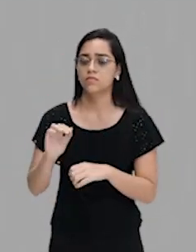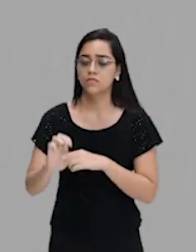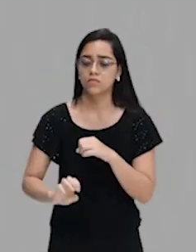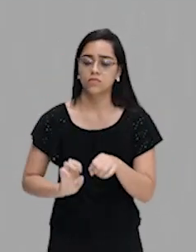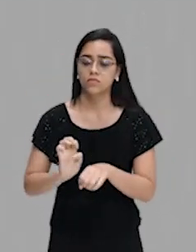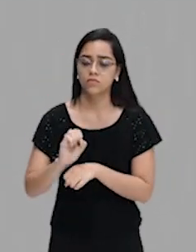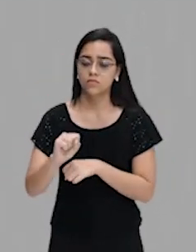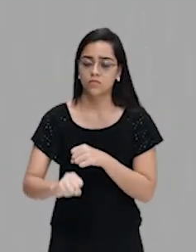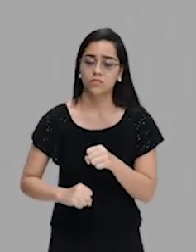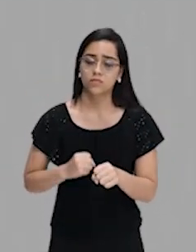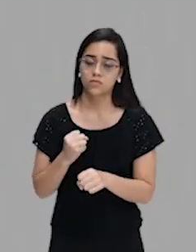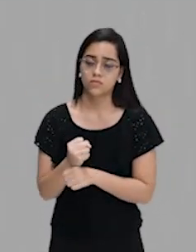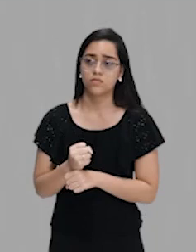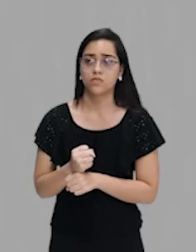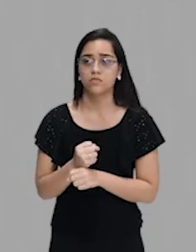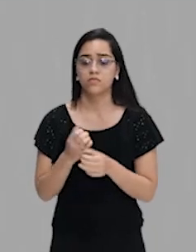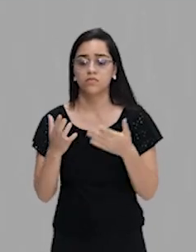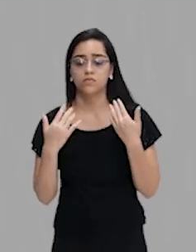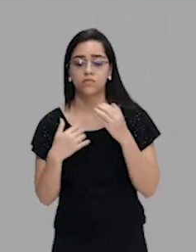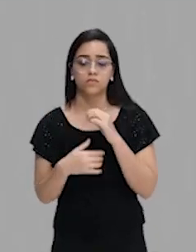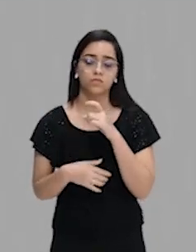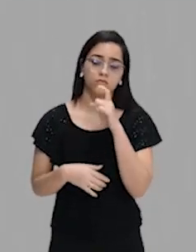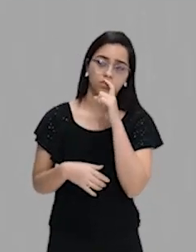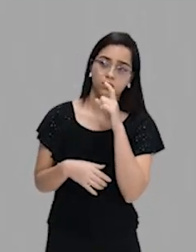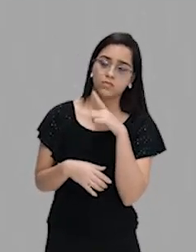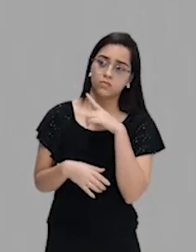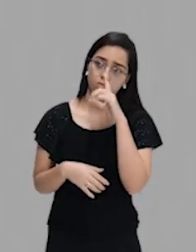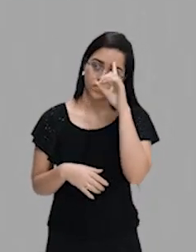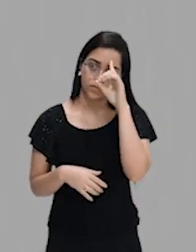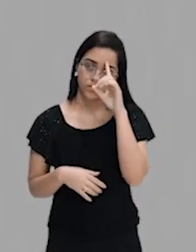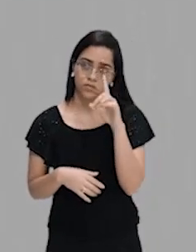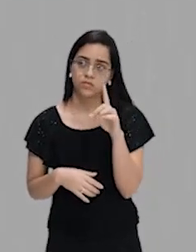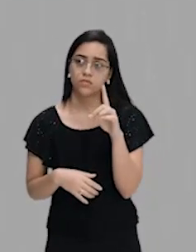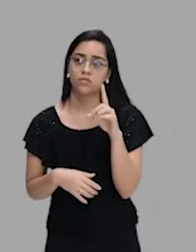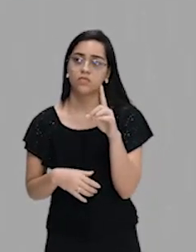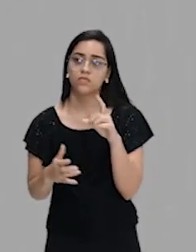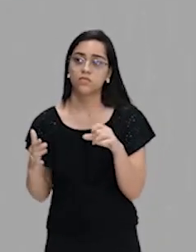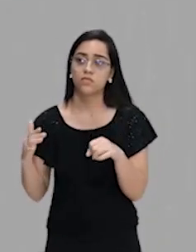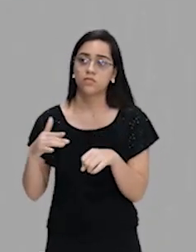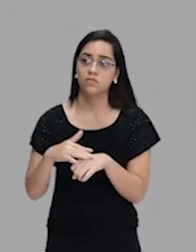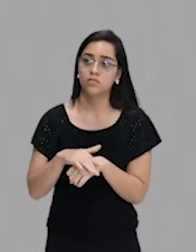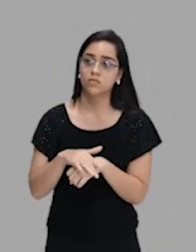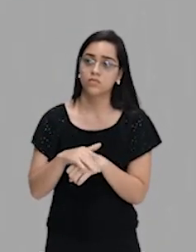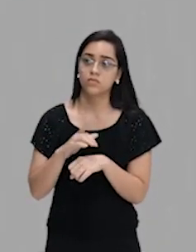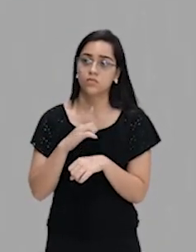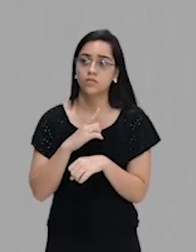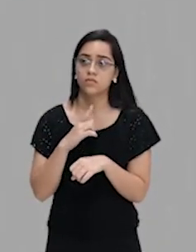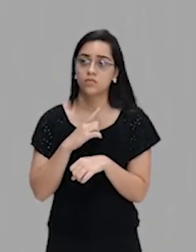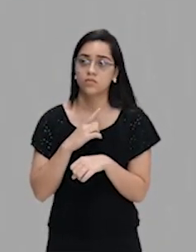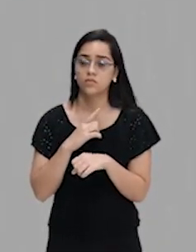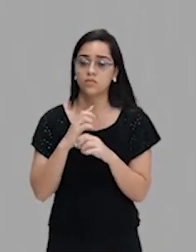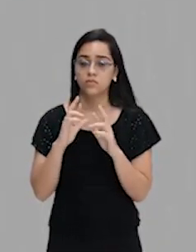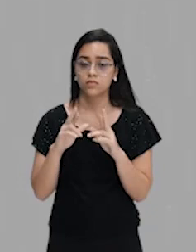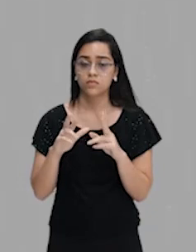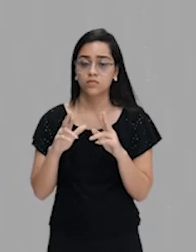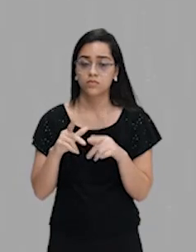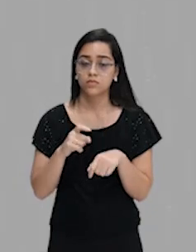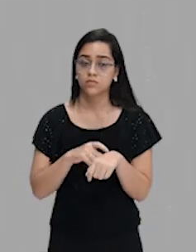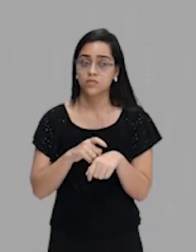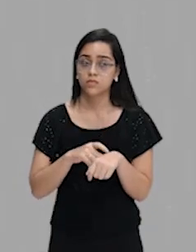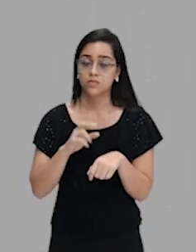do ano, né, se é verão ou se é inverno, nós temos dias e noites com duração diferente de